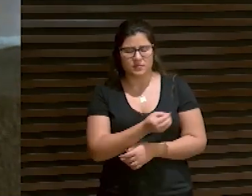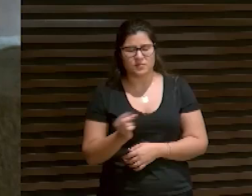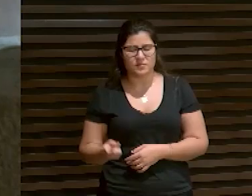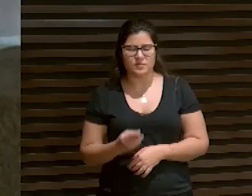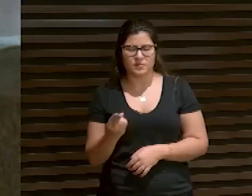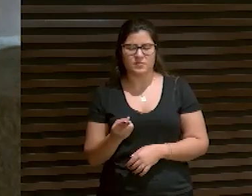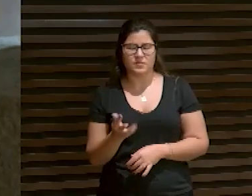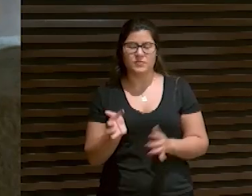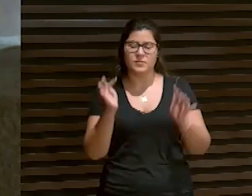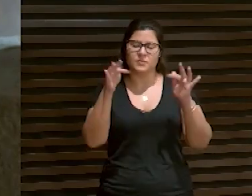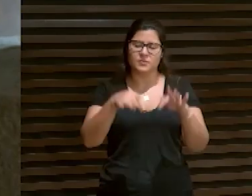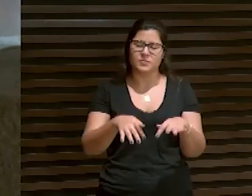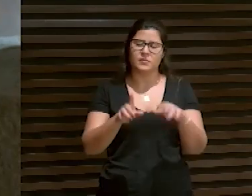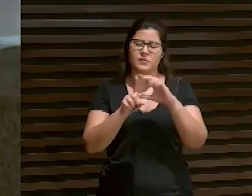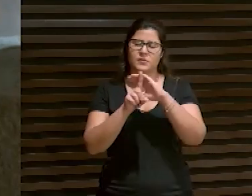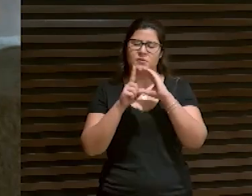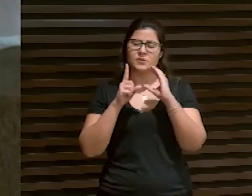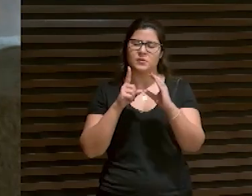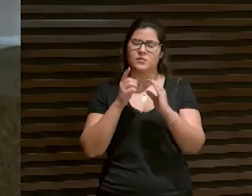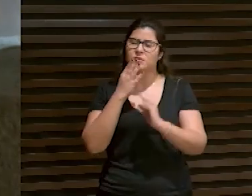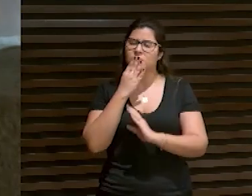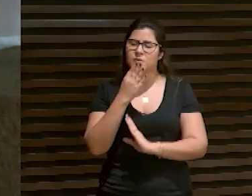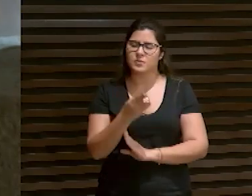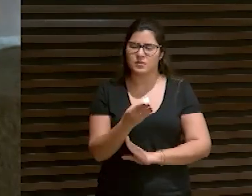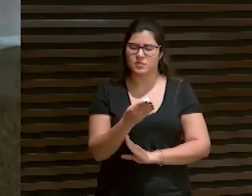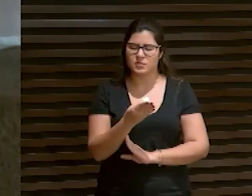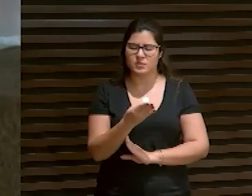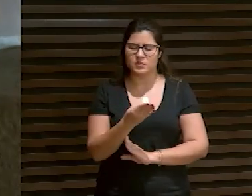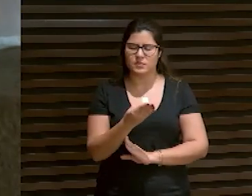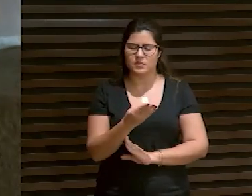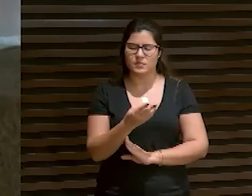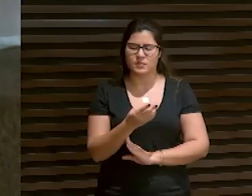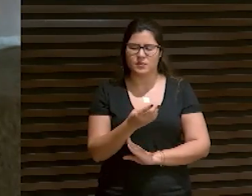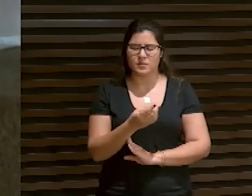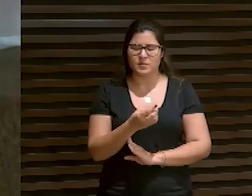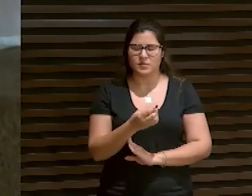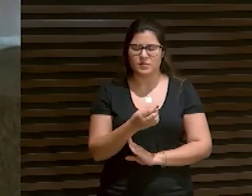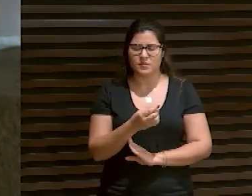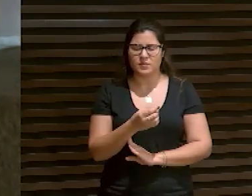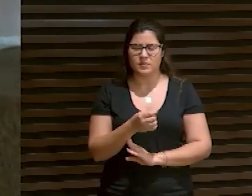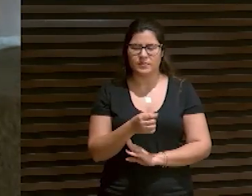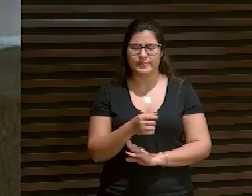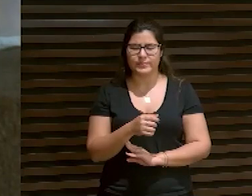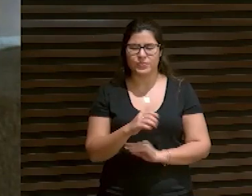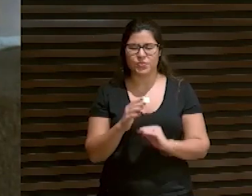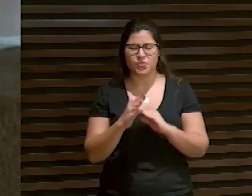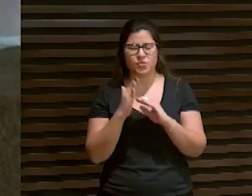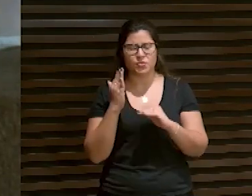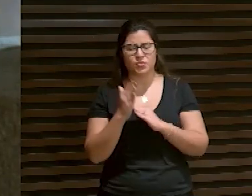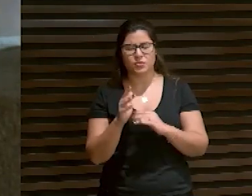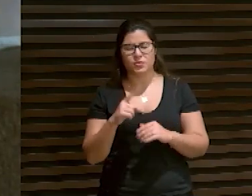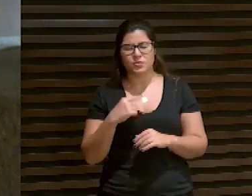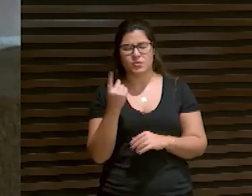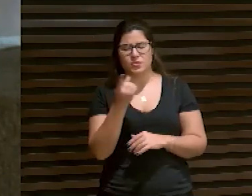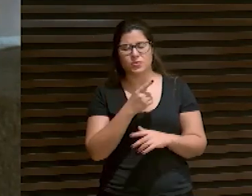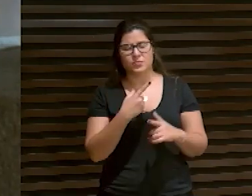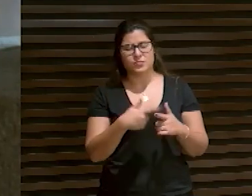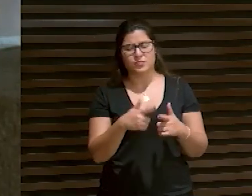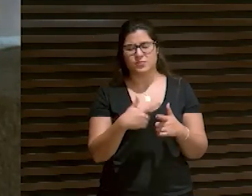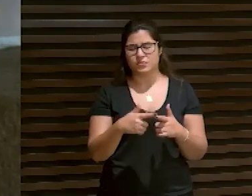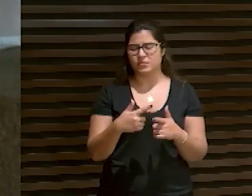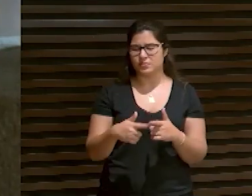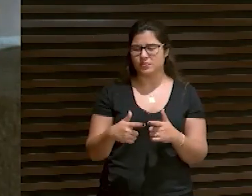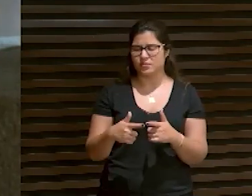deste culto, Pai, por mais que nem todos os nossos problemas eles terão sido resolvidos, nem todos os